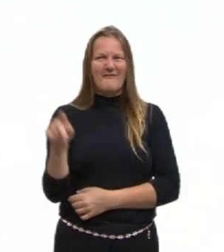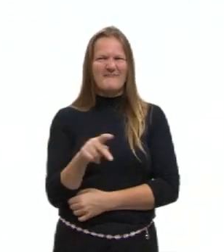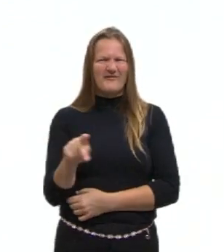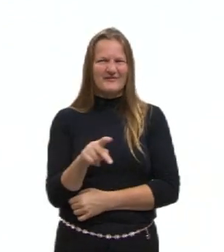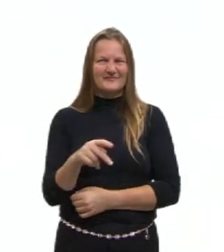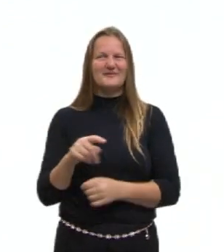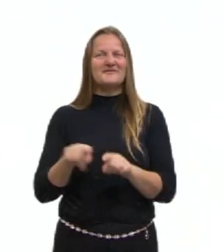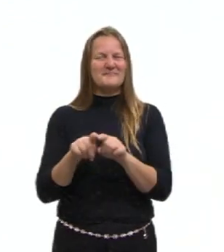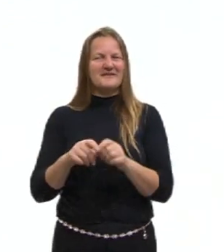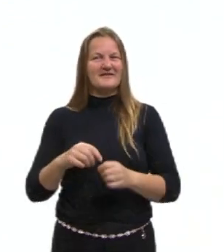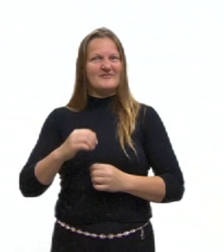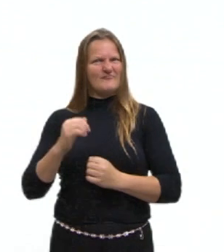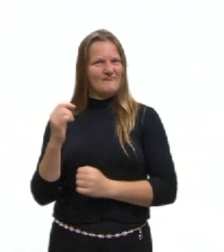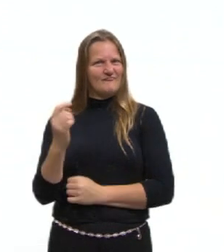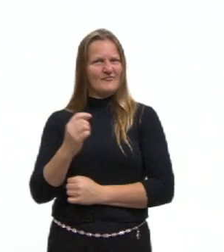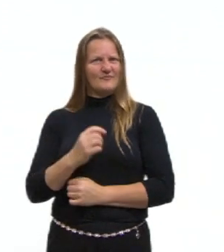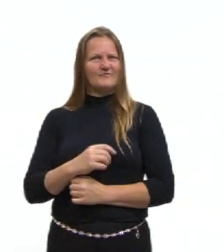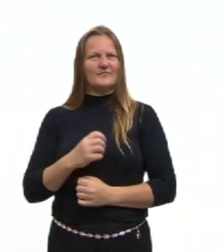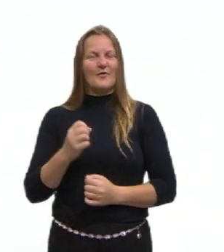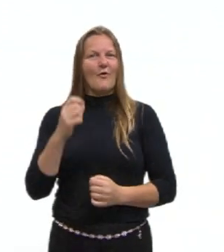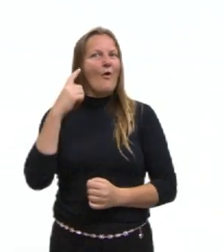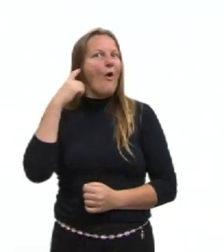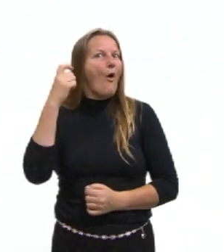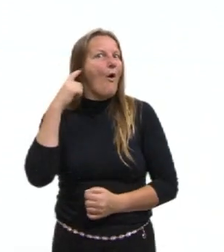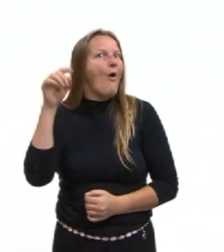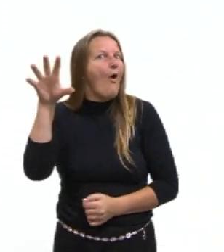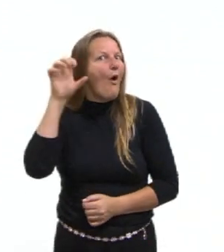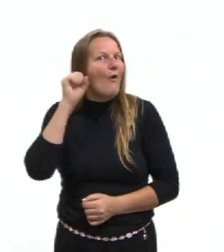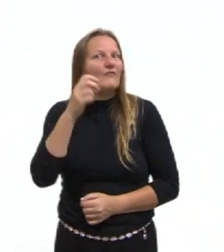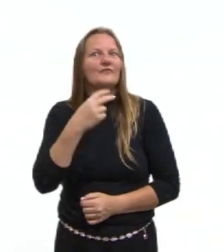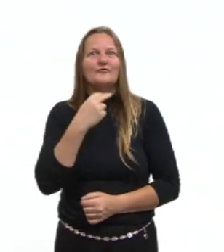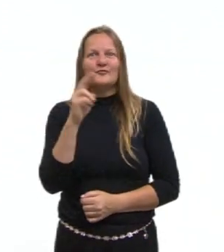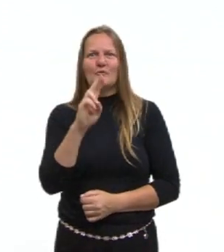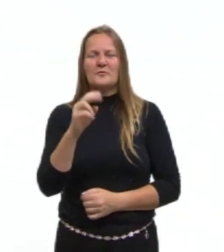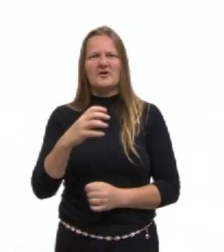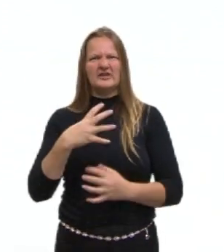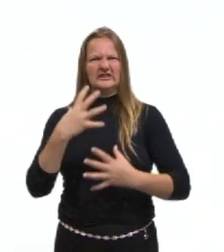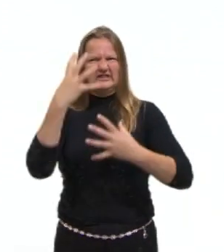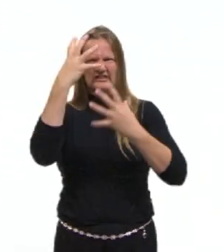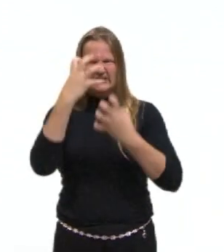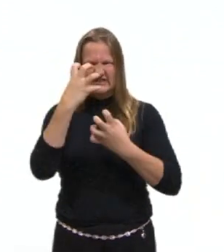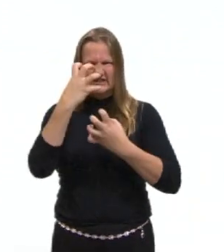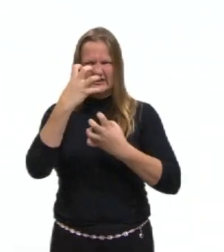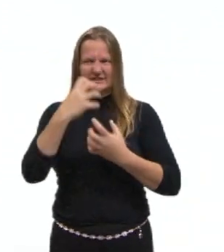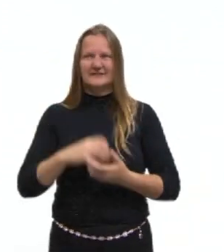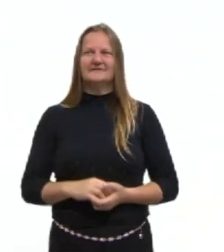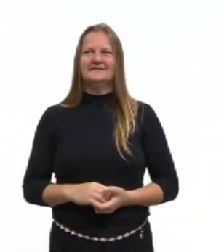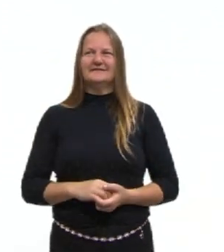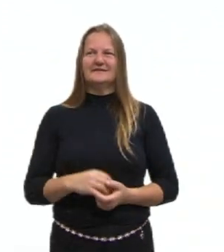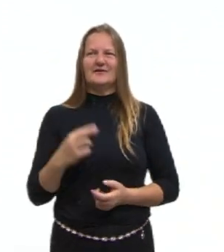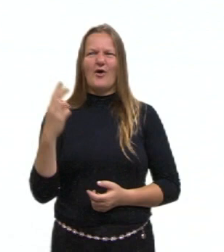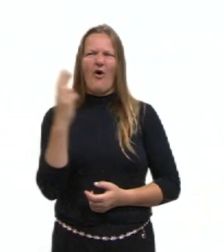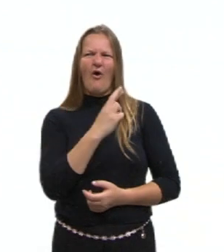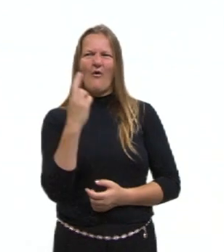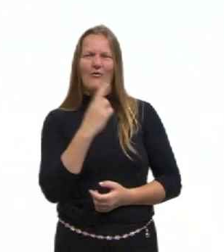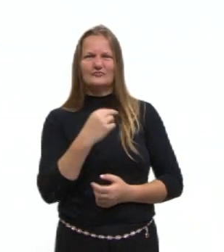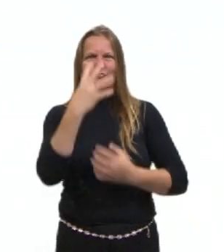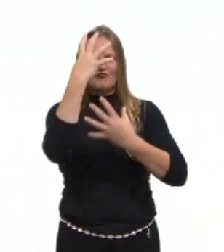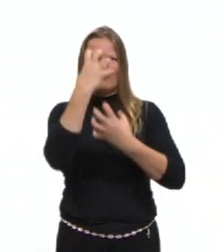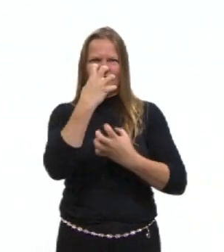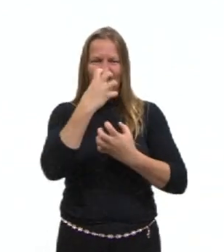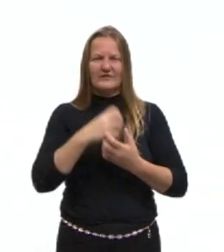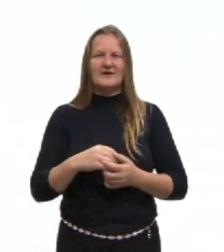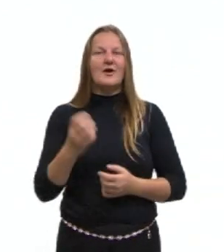ele é até mal, né, gente? Esse nome dele soa mal, né? O nome malvado, enfim, russo, né? Algo assim, que tem muito